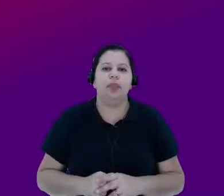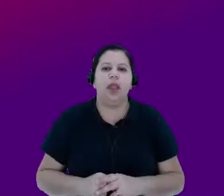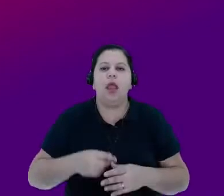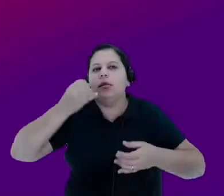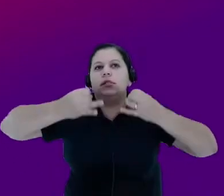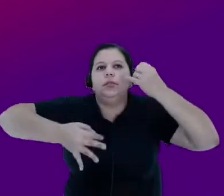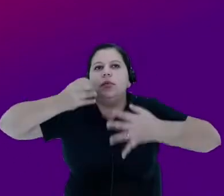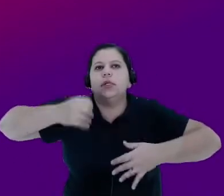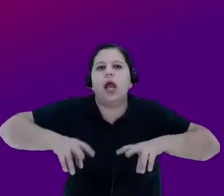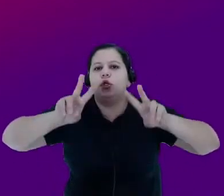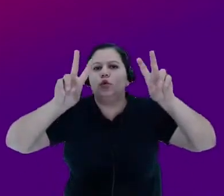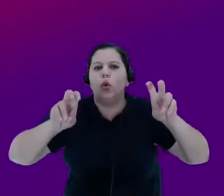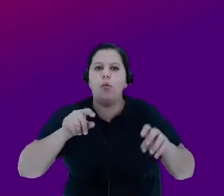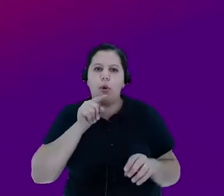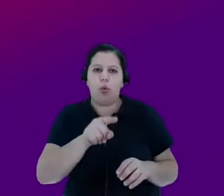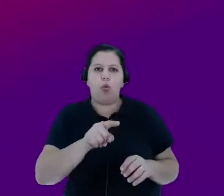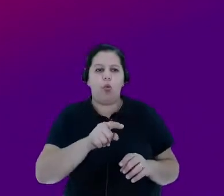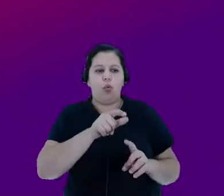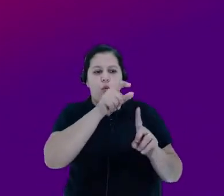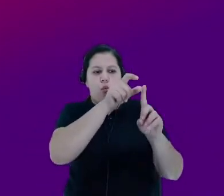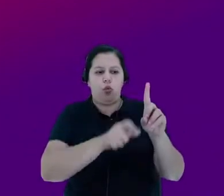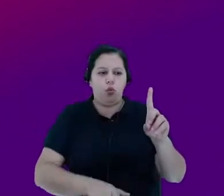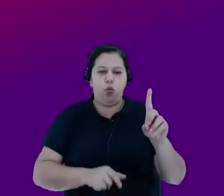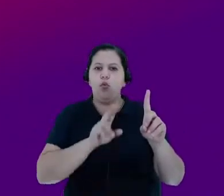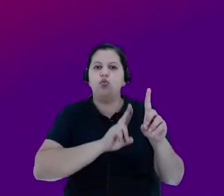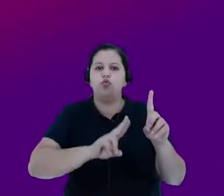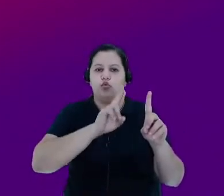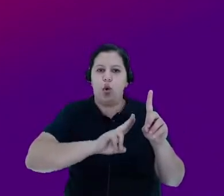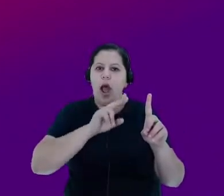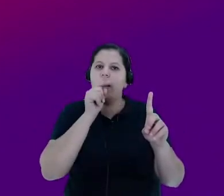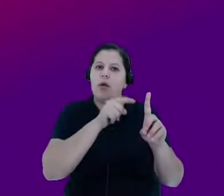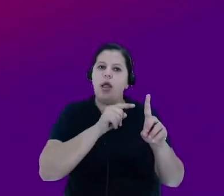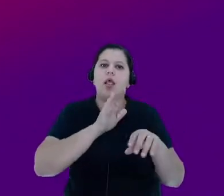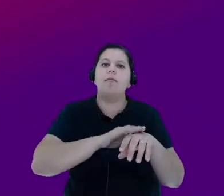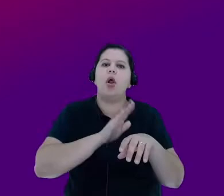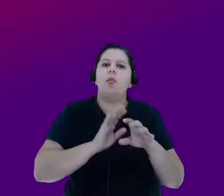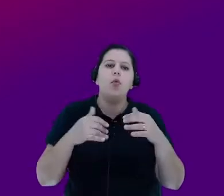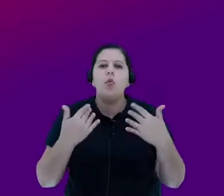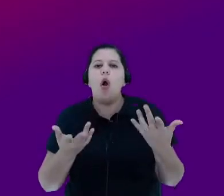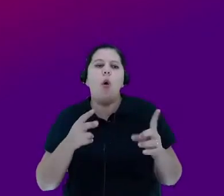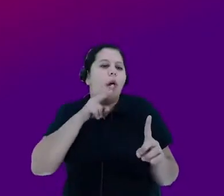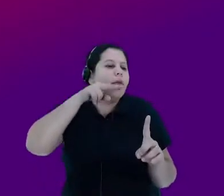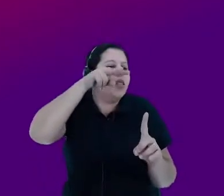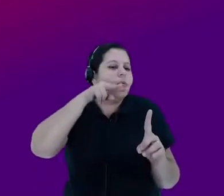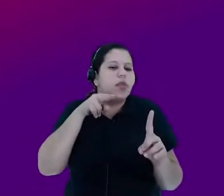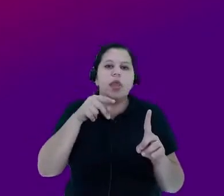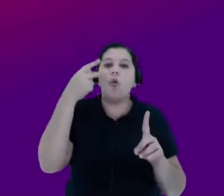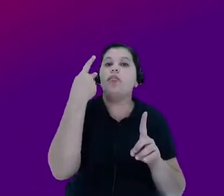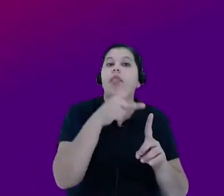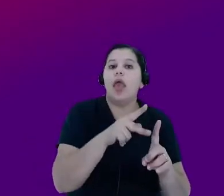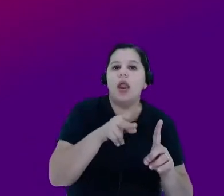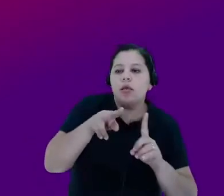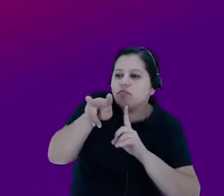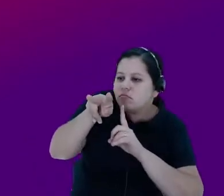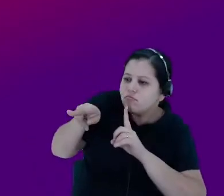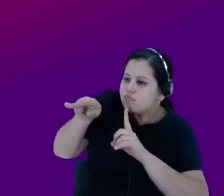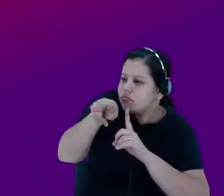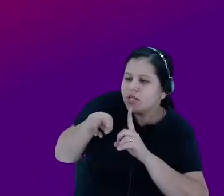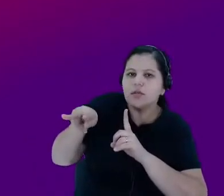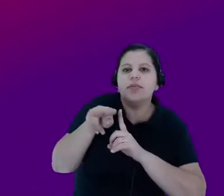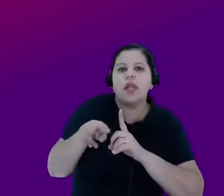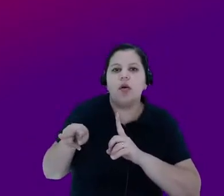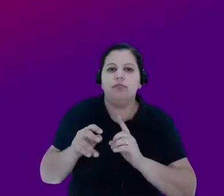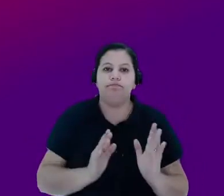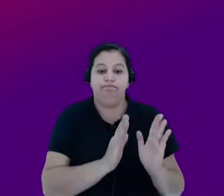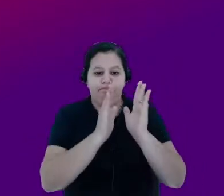do usuário. Então, a gente realizou entrevistas em profundidade reais. A segunda parte da nossa apresentação,